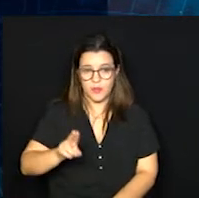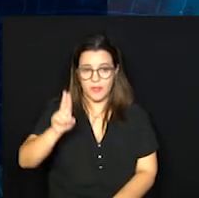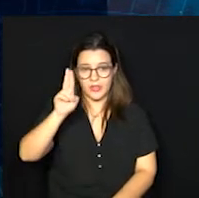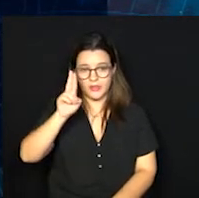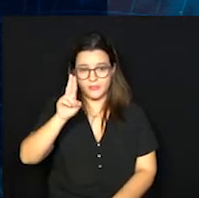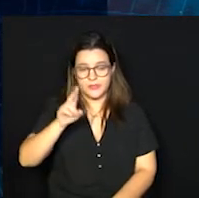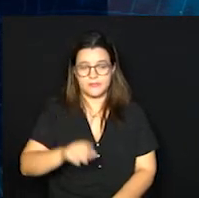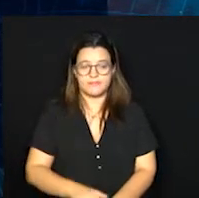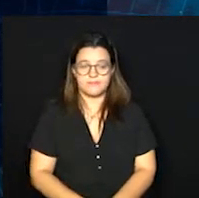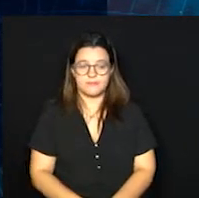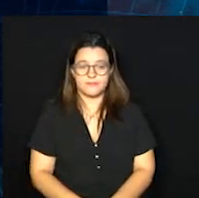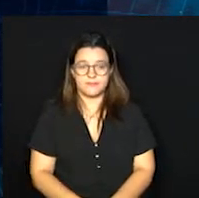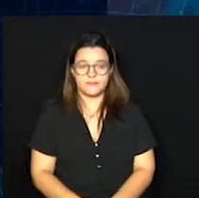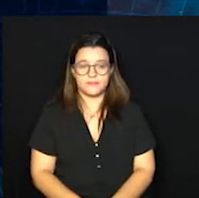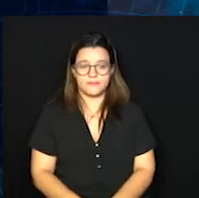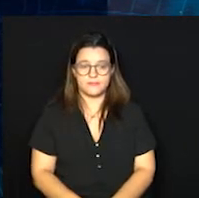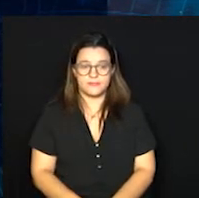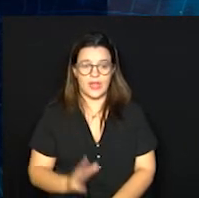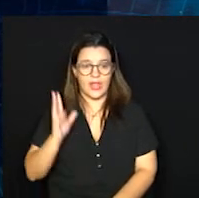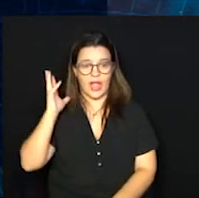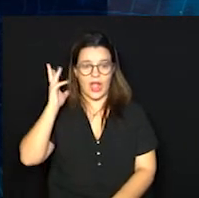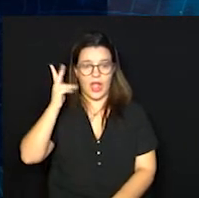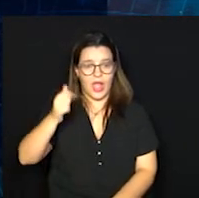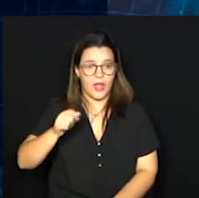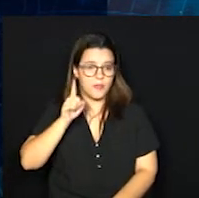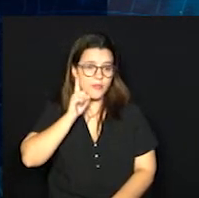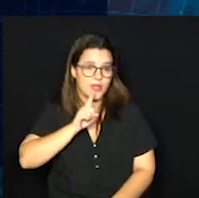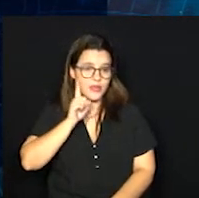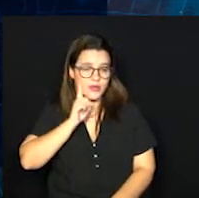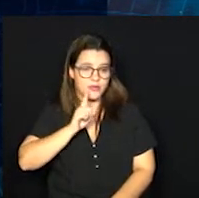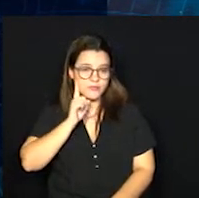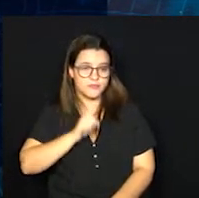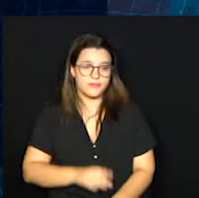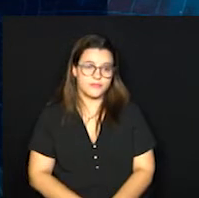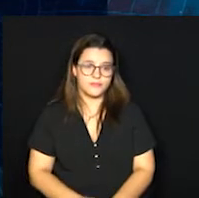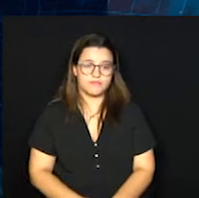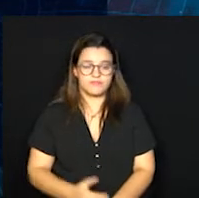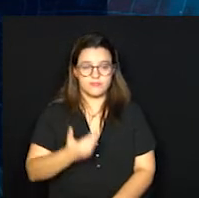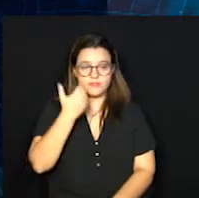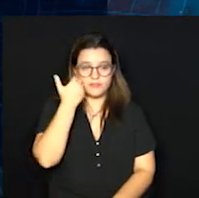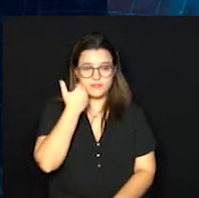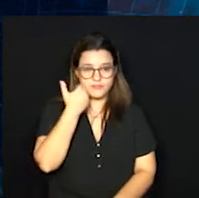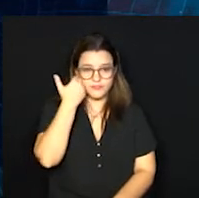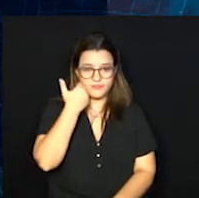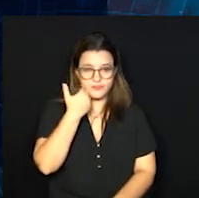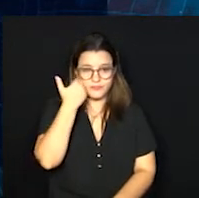6.486, Americana 6.071, Santa Bárbara do Oeste